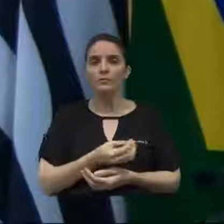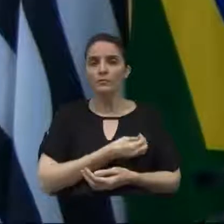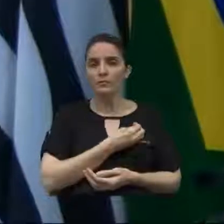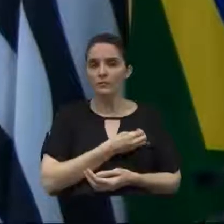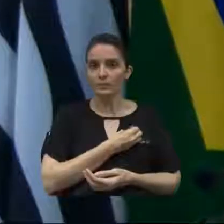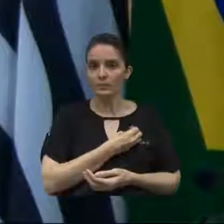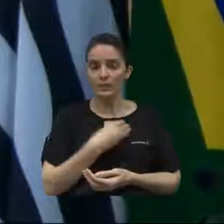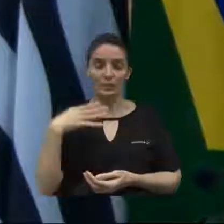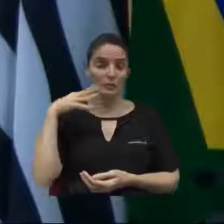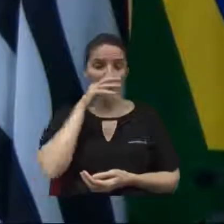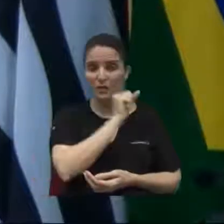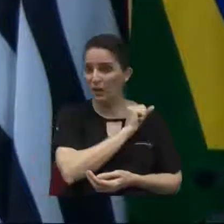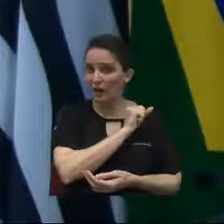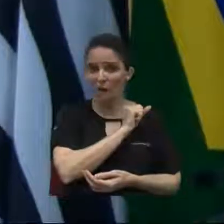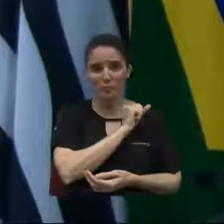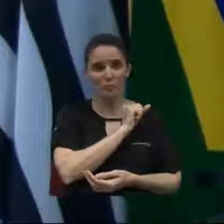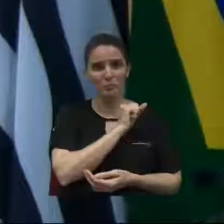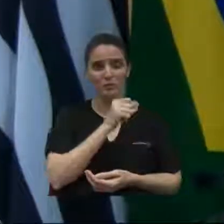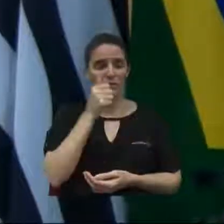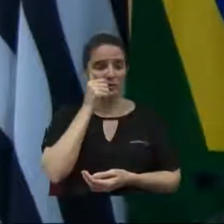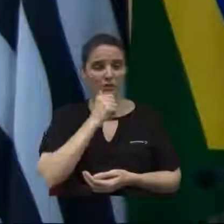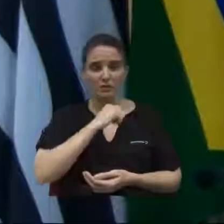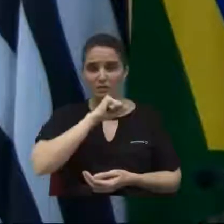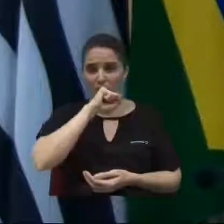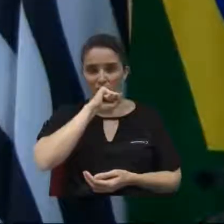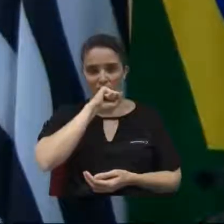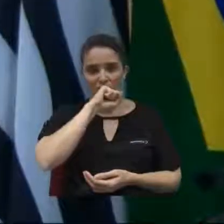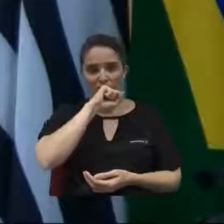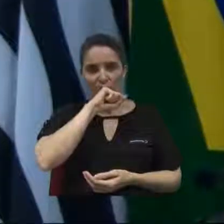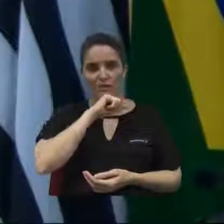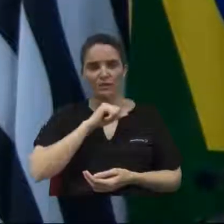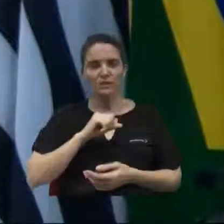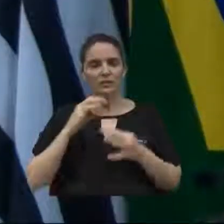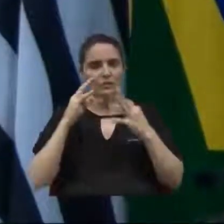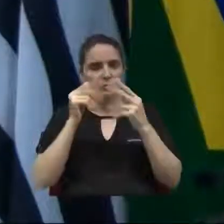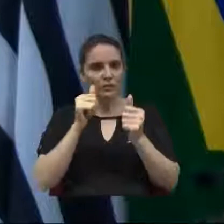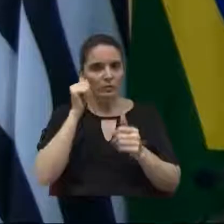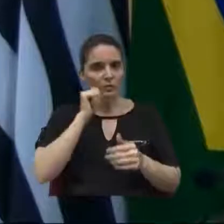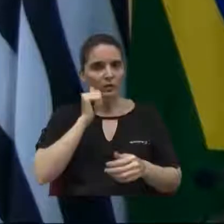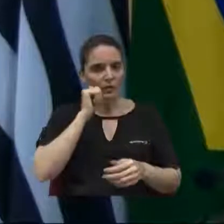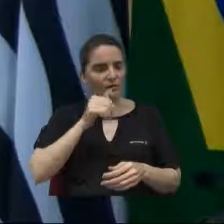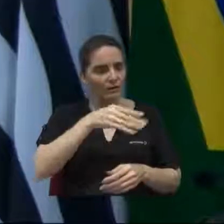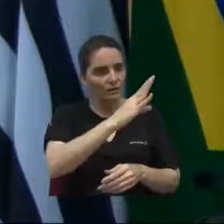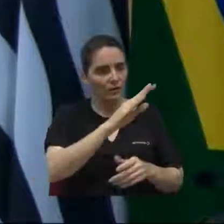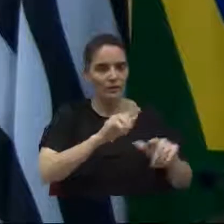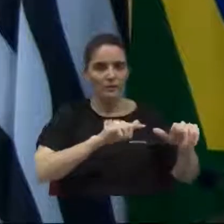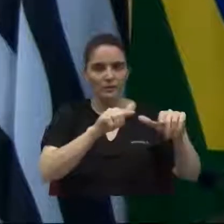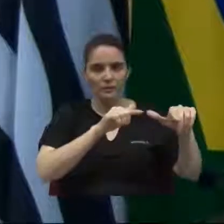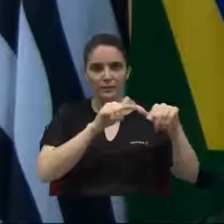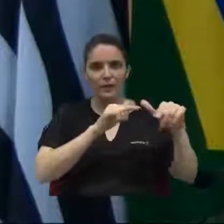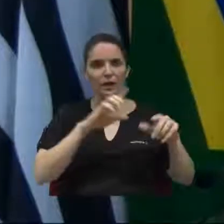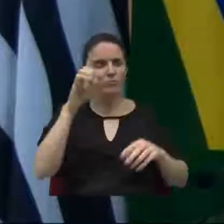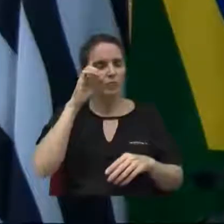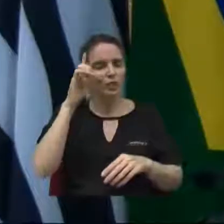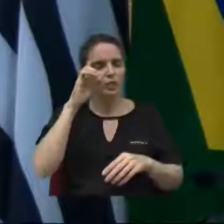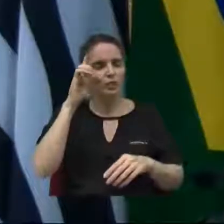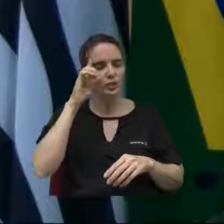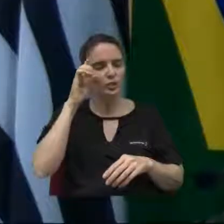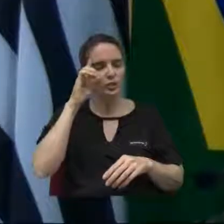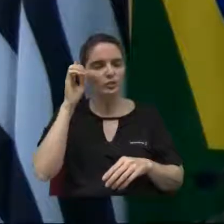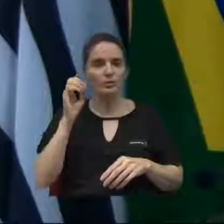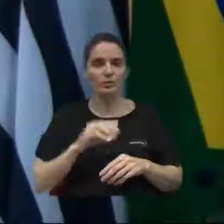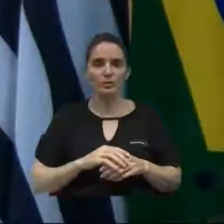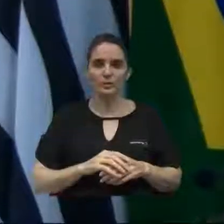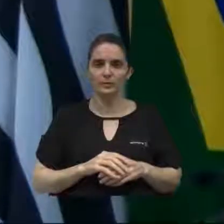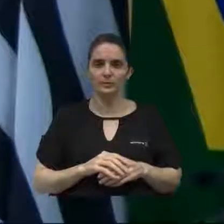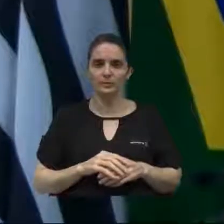muito corrida. A vida das mães, todas as mulheres hoje saem para trabalhar, é o dia a dia corrido, é o